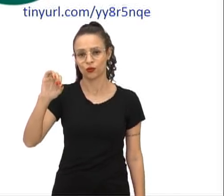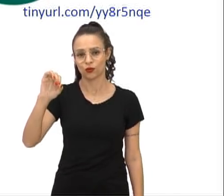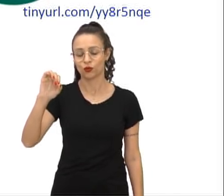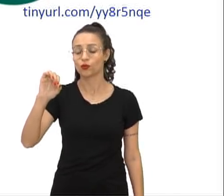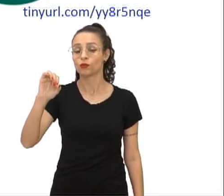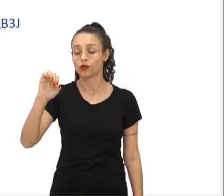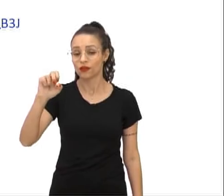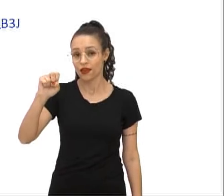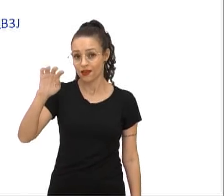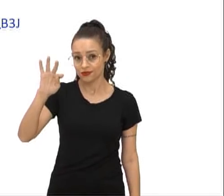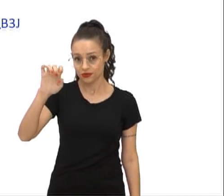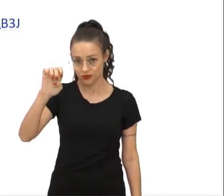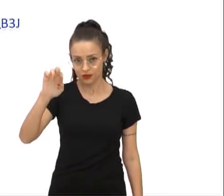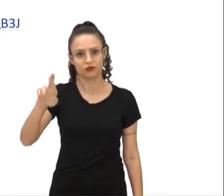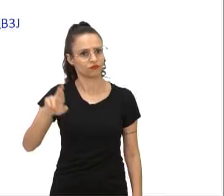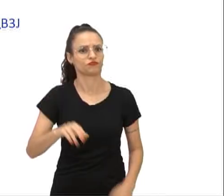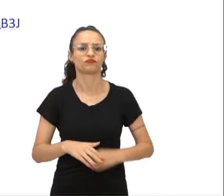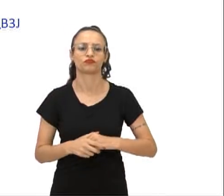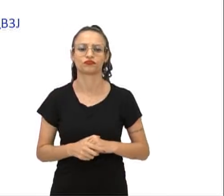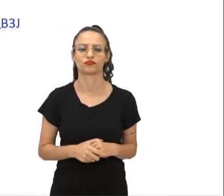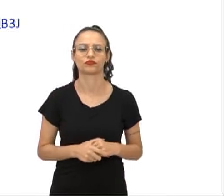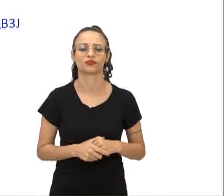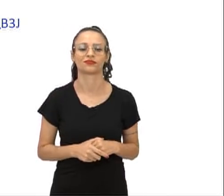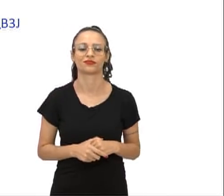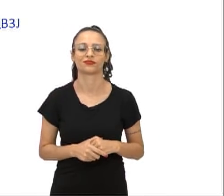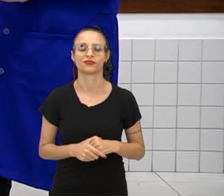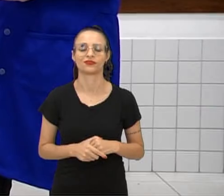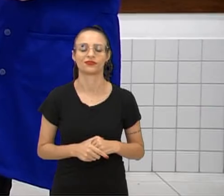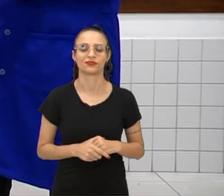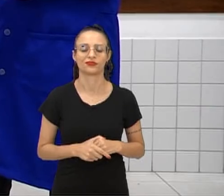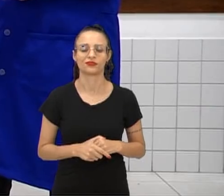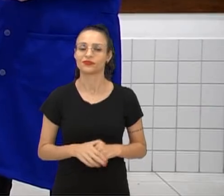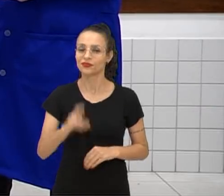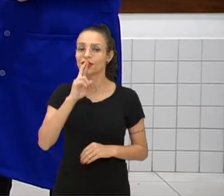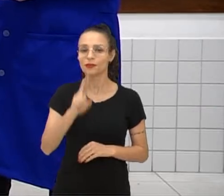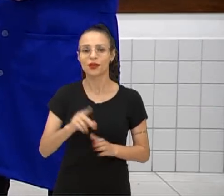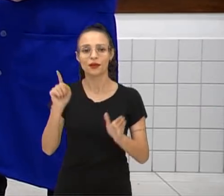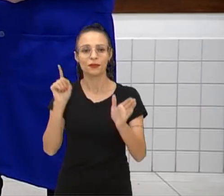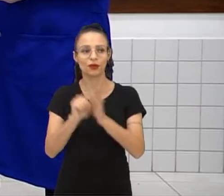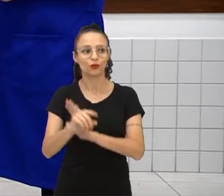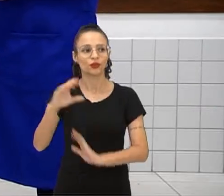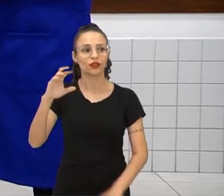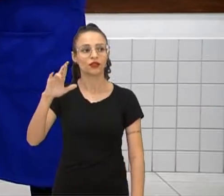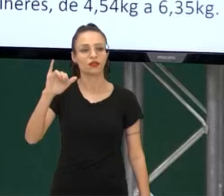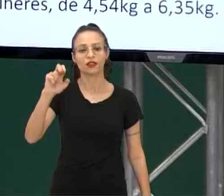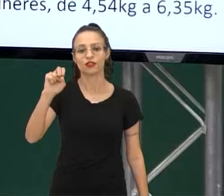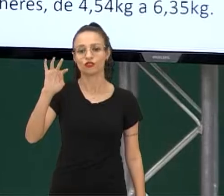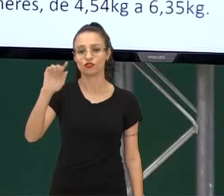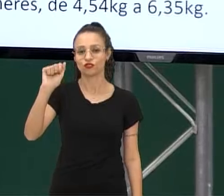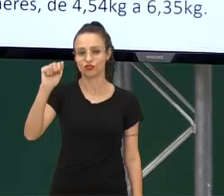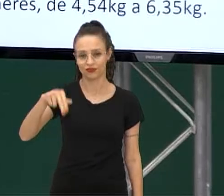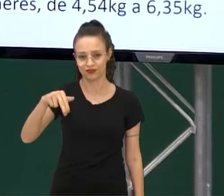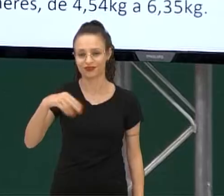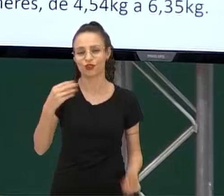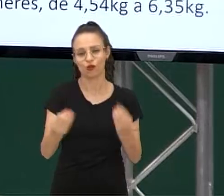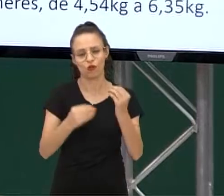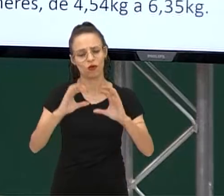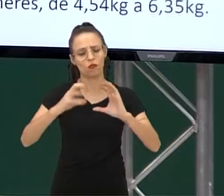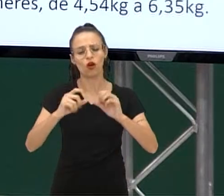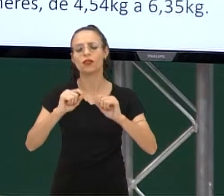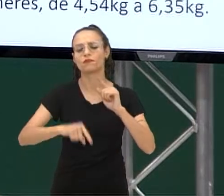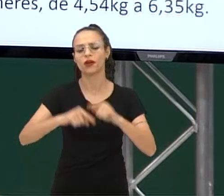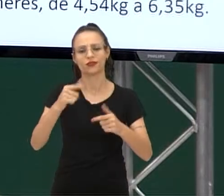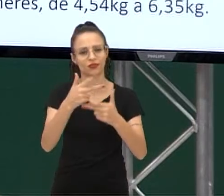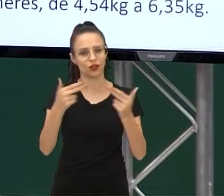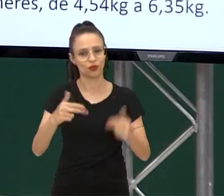poliéster. E ali, o professor respondeu a pergunta do Christian Messias, que perguntava do que eram feitas as bolas